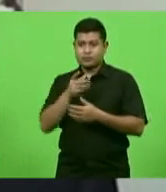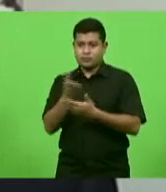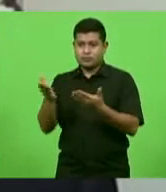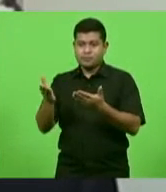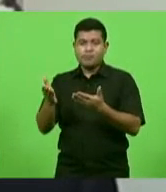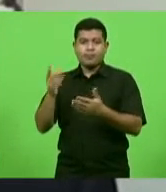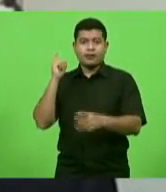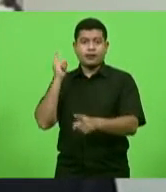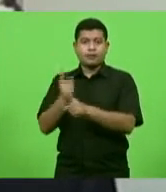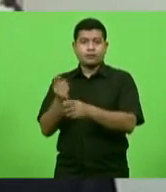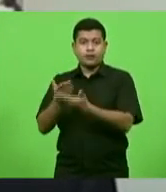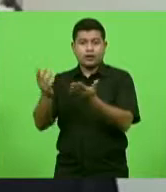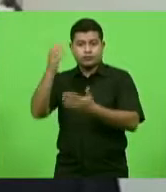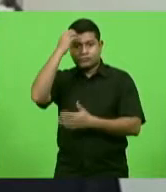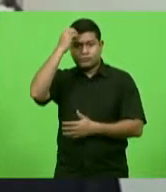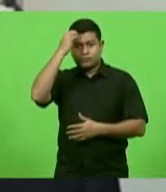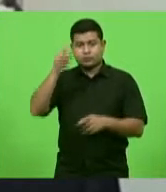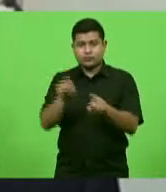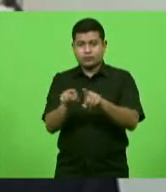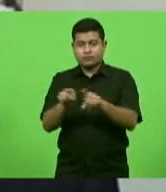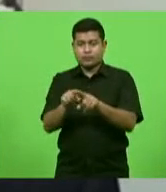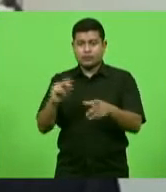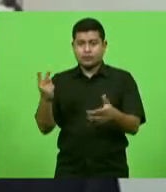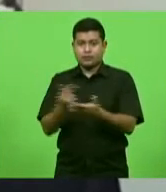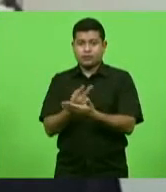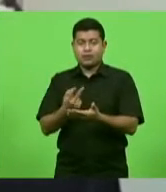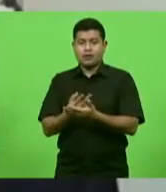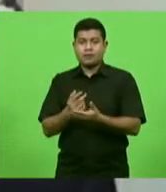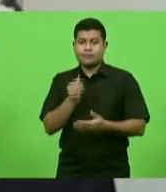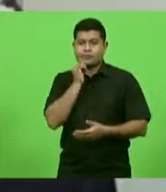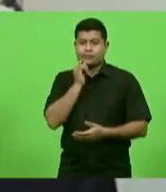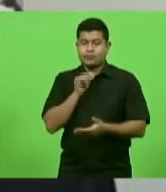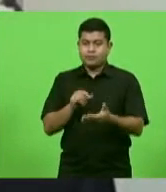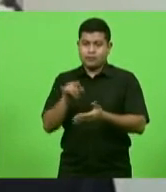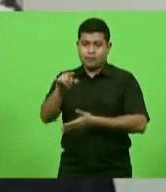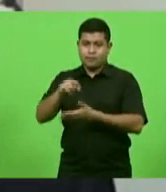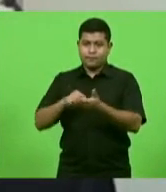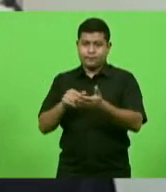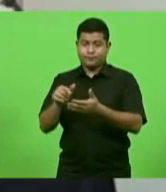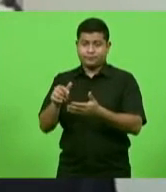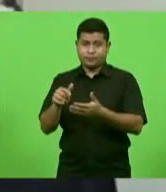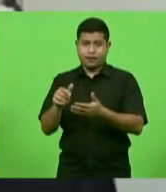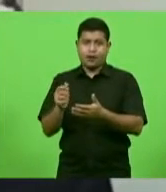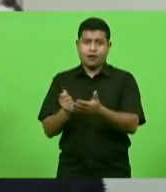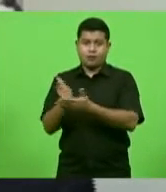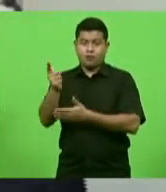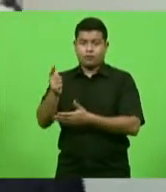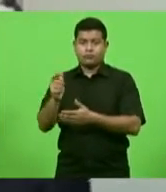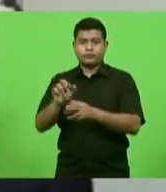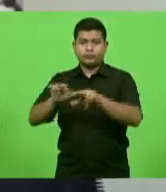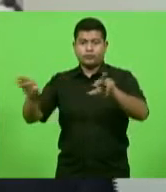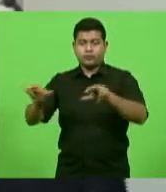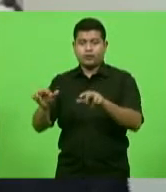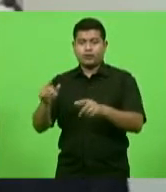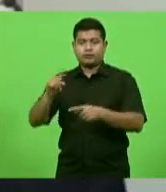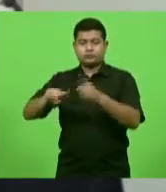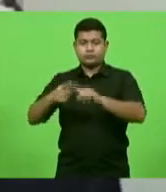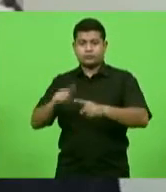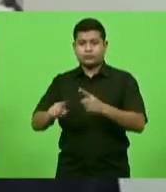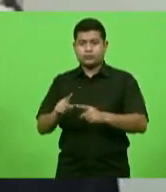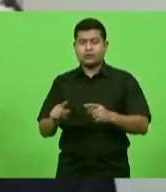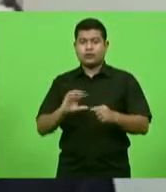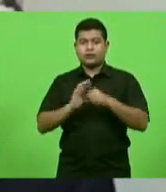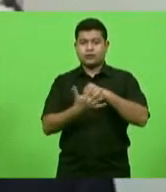e apurar possíveis irregularidades nos processos de contratação inerentes ao enfrentamento da pandemia. Mais